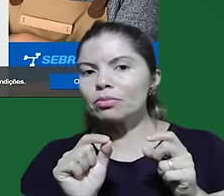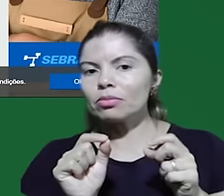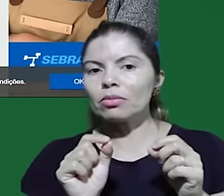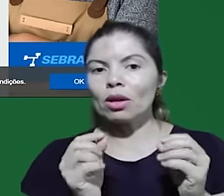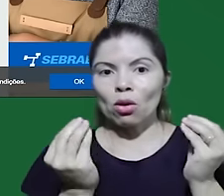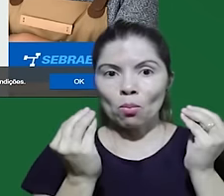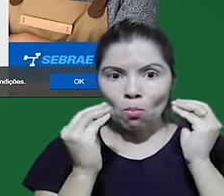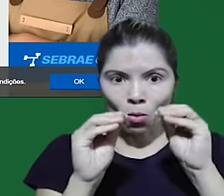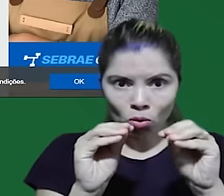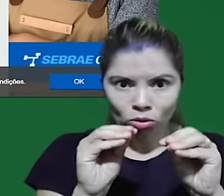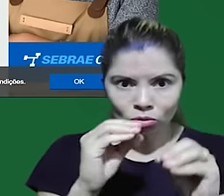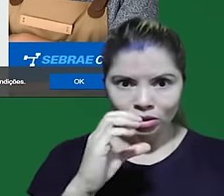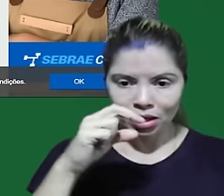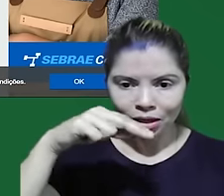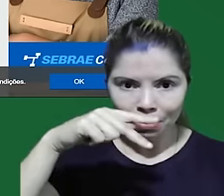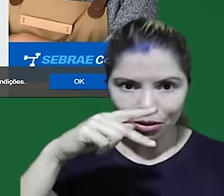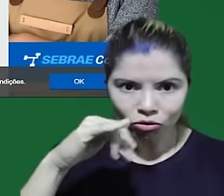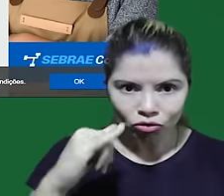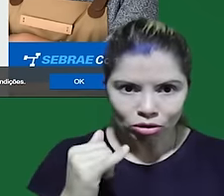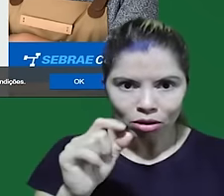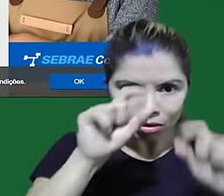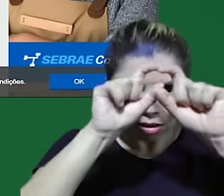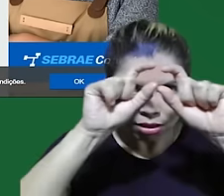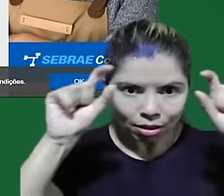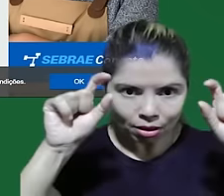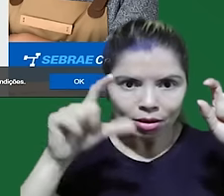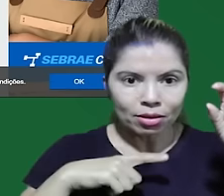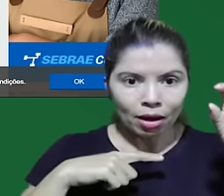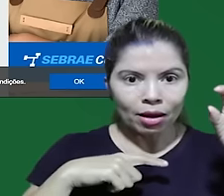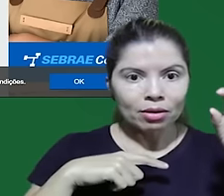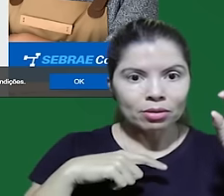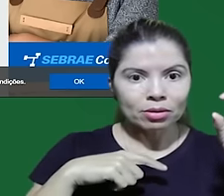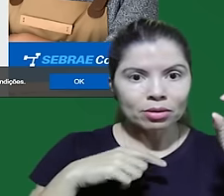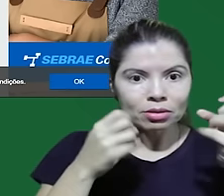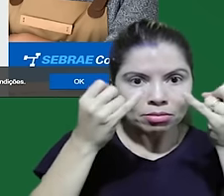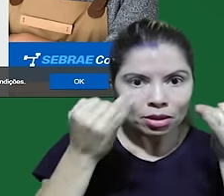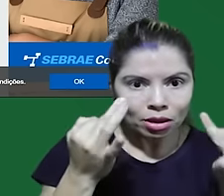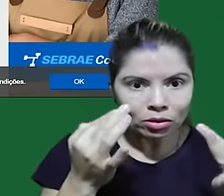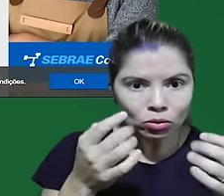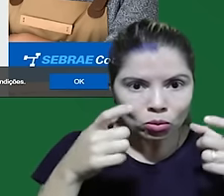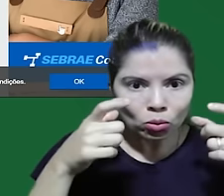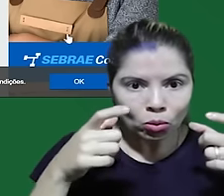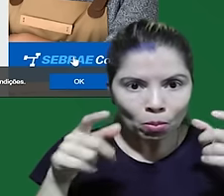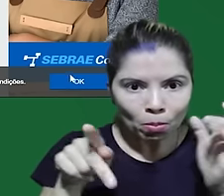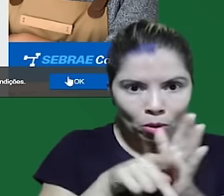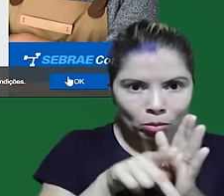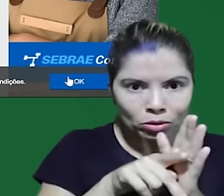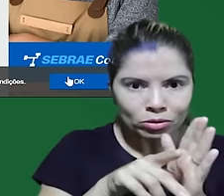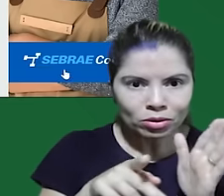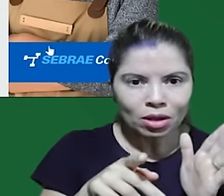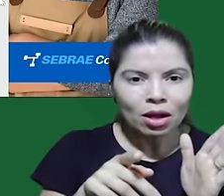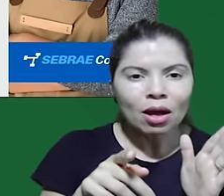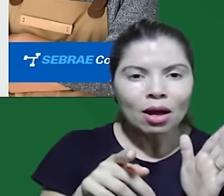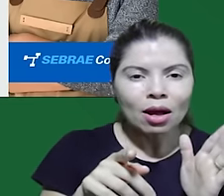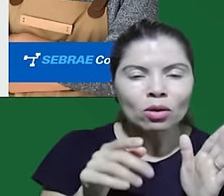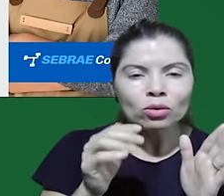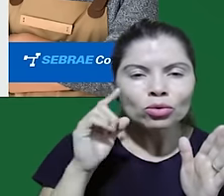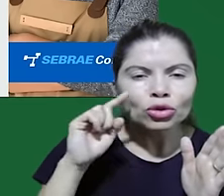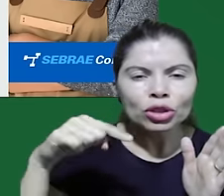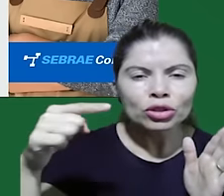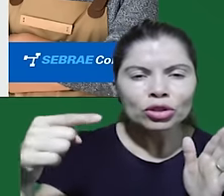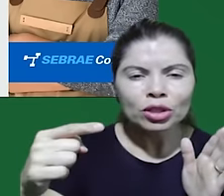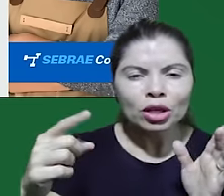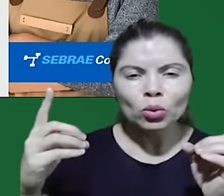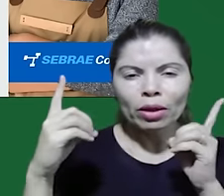o CNPJ vai aparecer aqui em cima o endereço aqui a gente no dia a dia do atendimento a gente